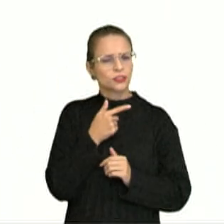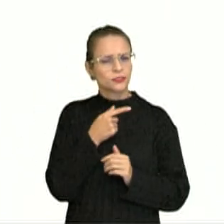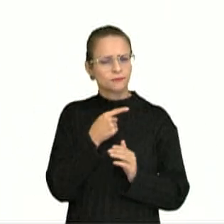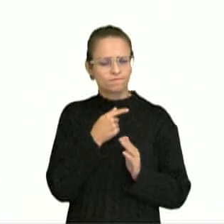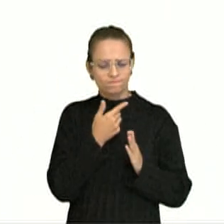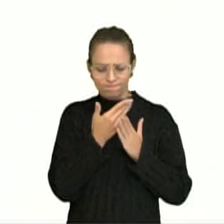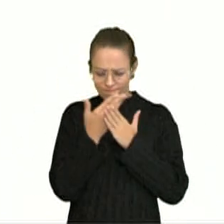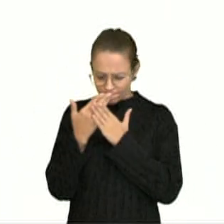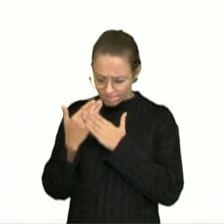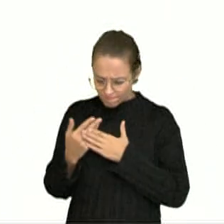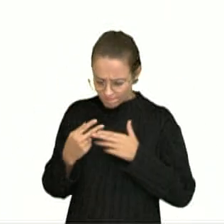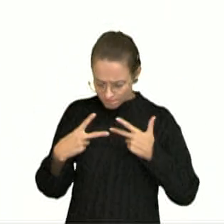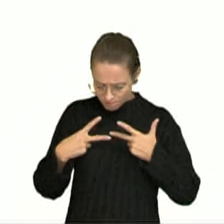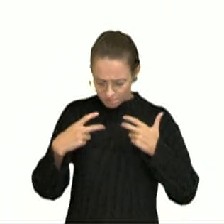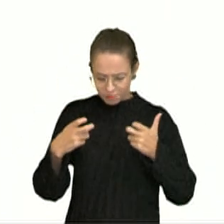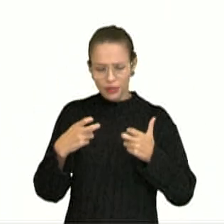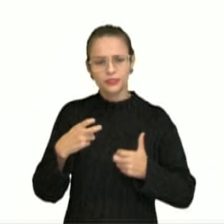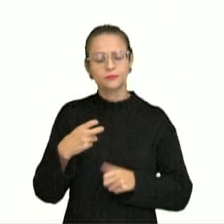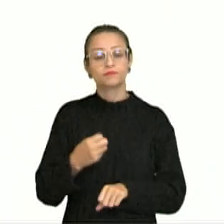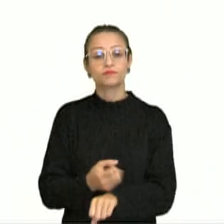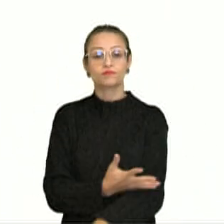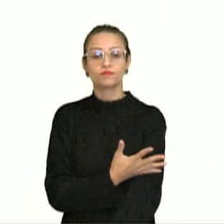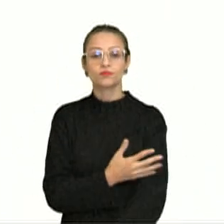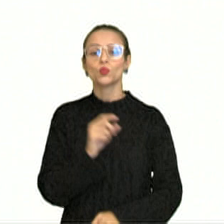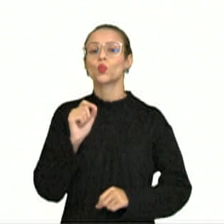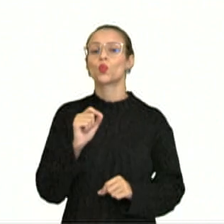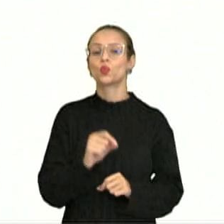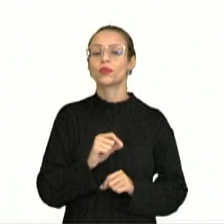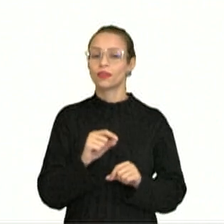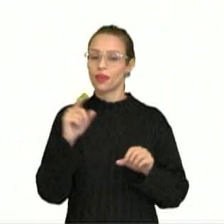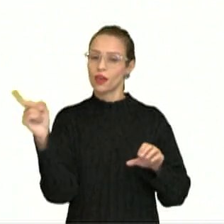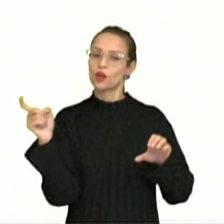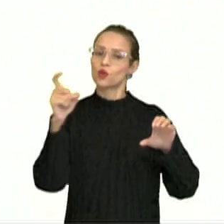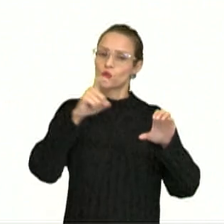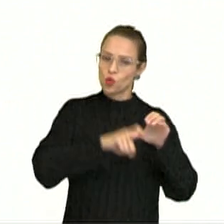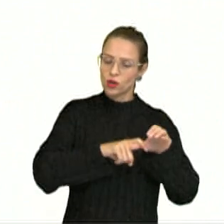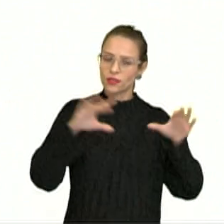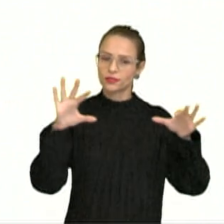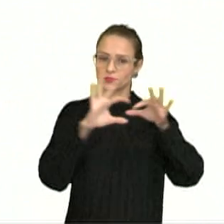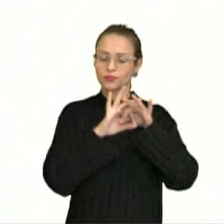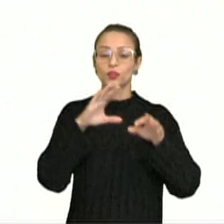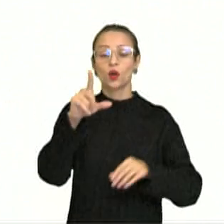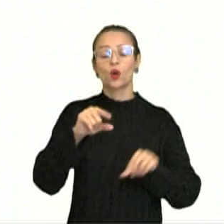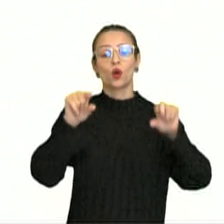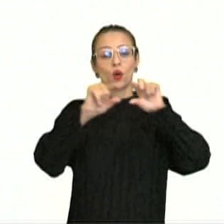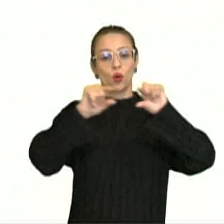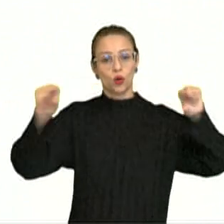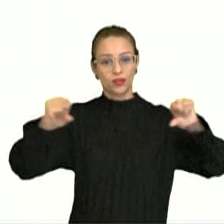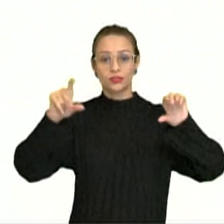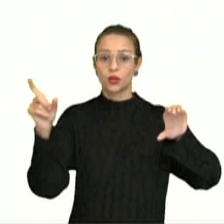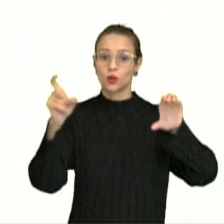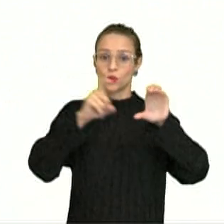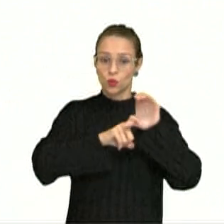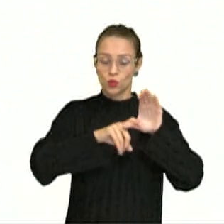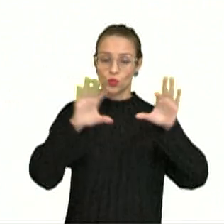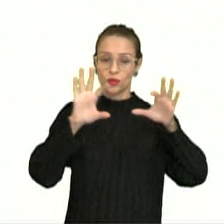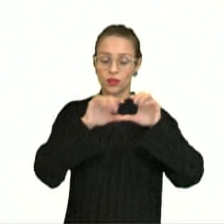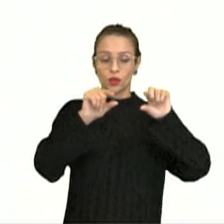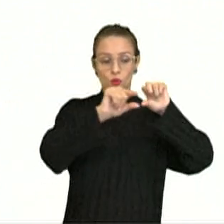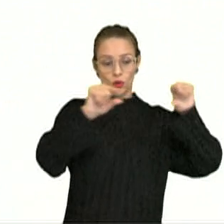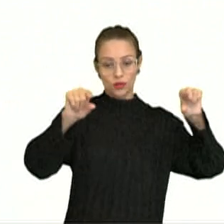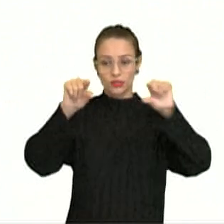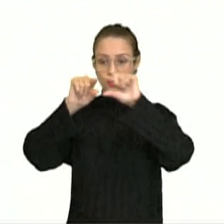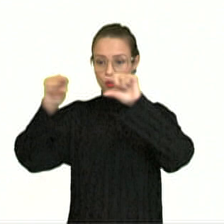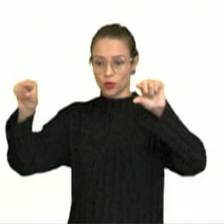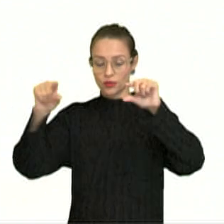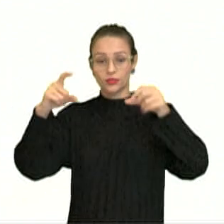emoções. Aqui nós temos subordinação ou coordenação. Lembrando que as orações coordenadas, eu vou ter duas orações